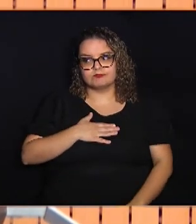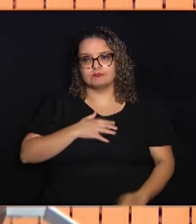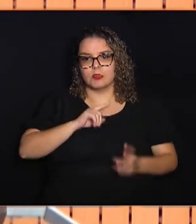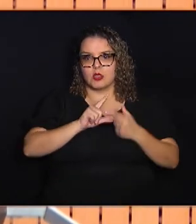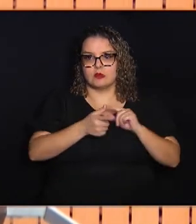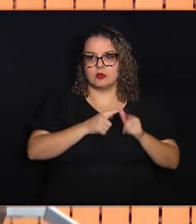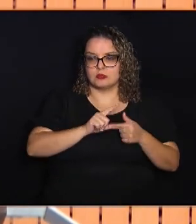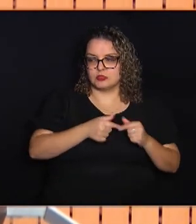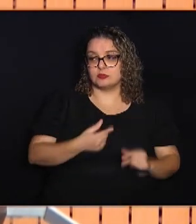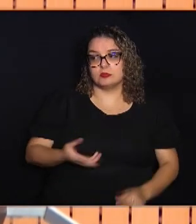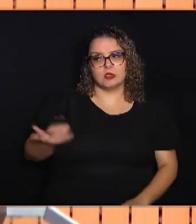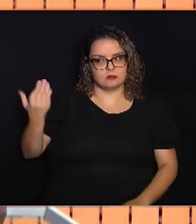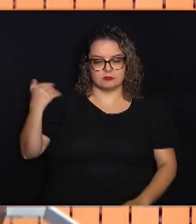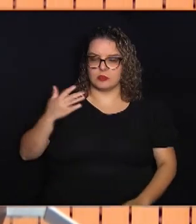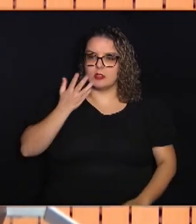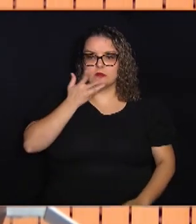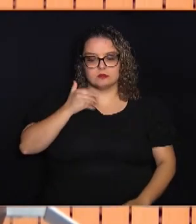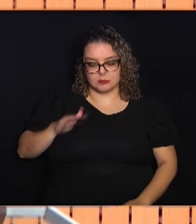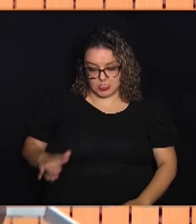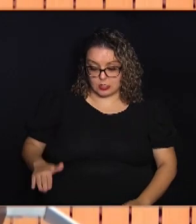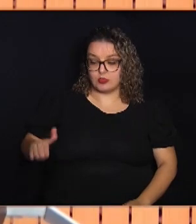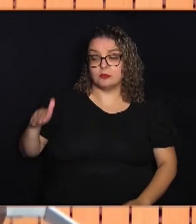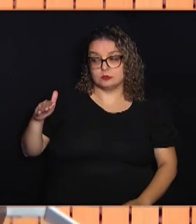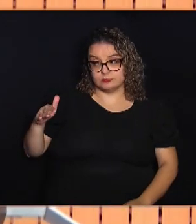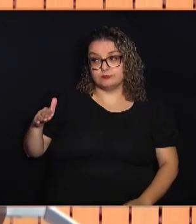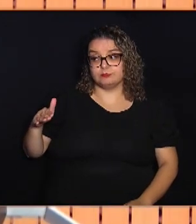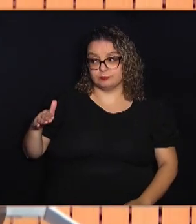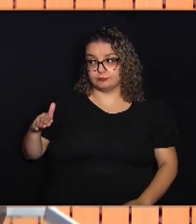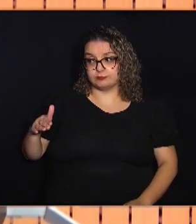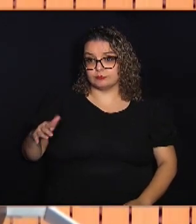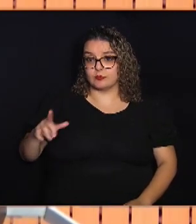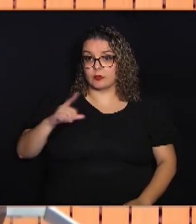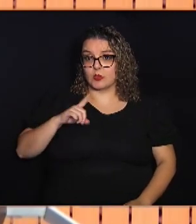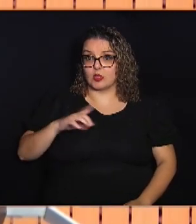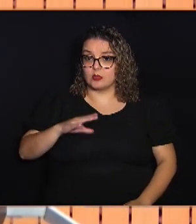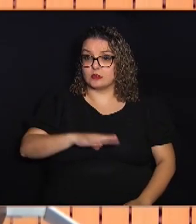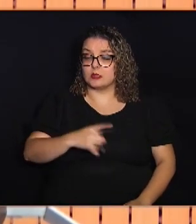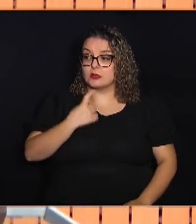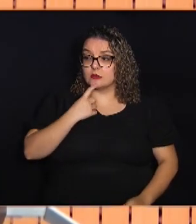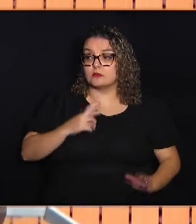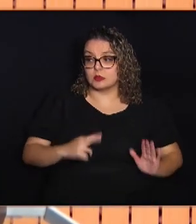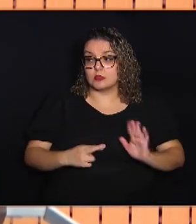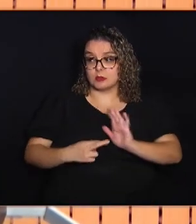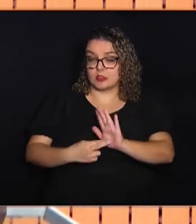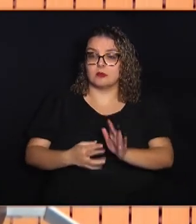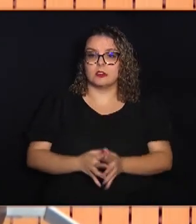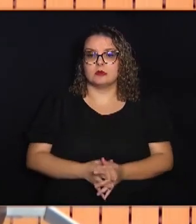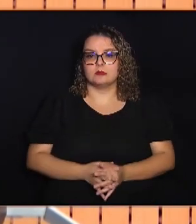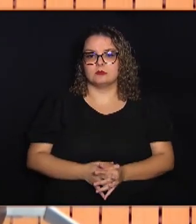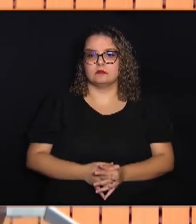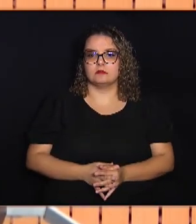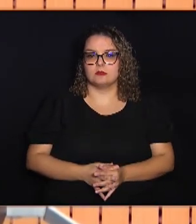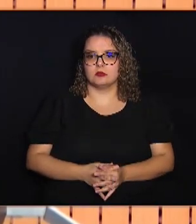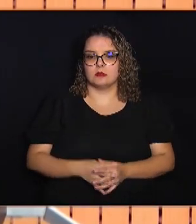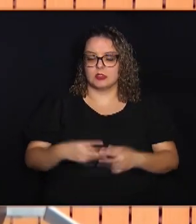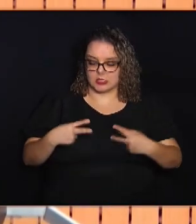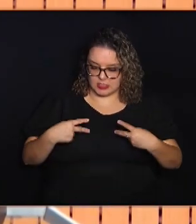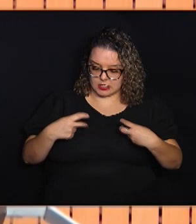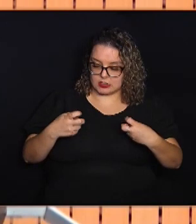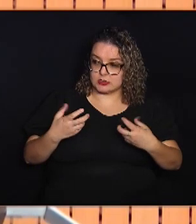tempos de criança, que eu tenho Campinas como uma referência. Esse